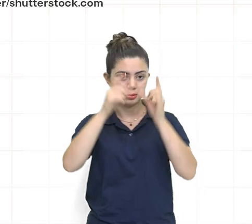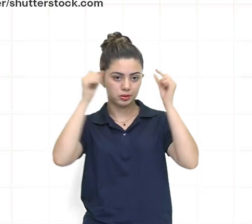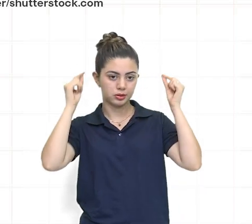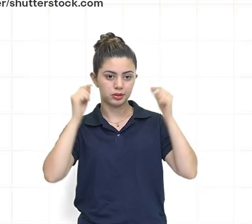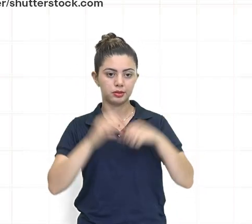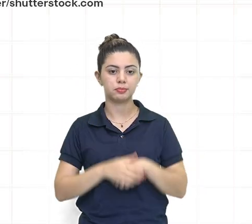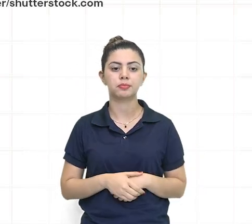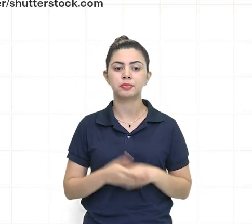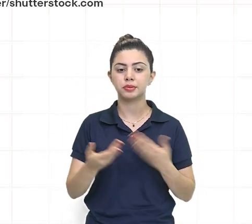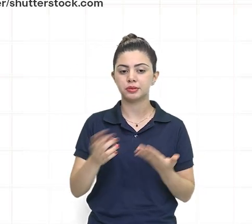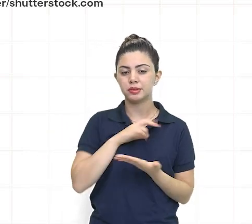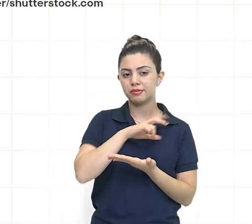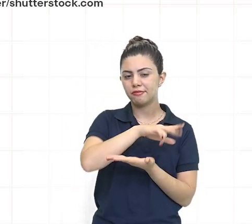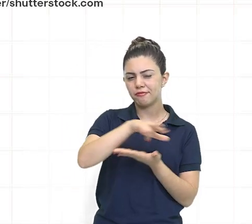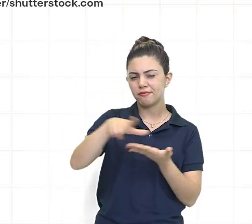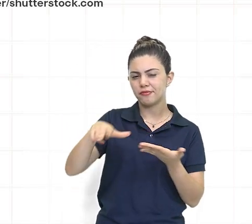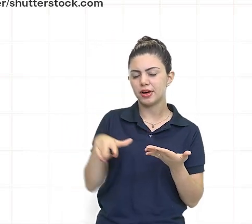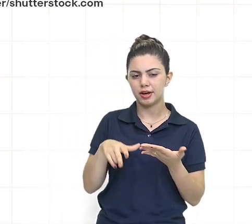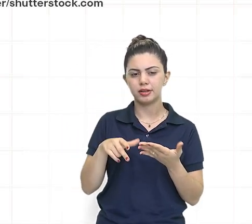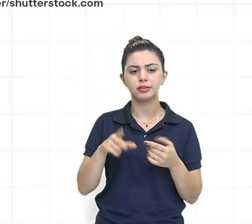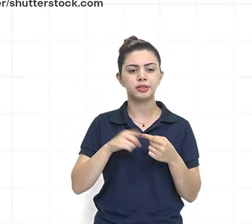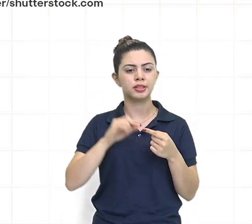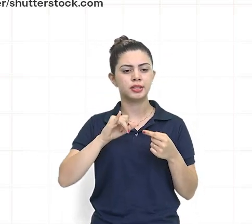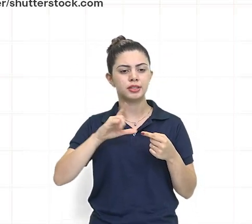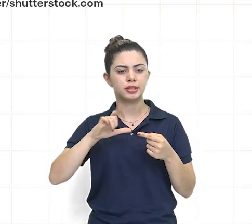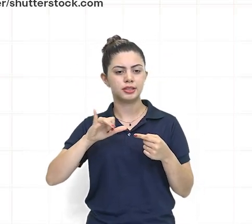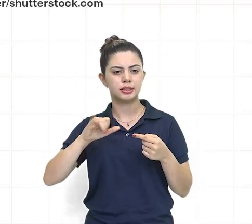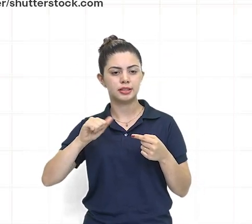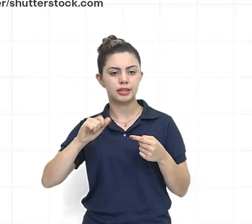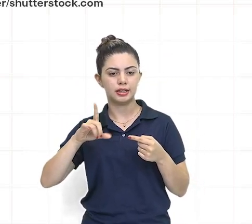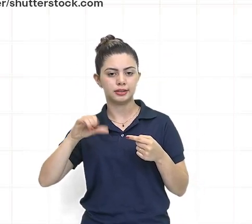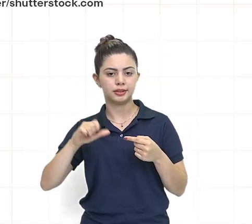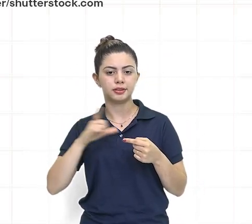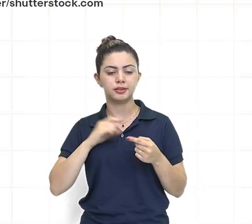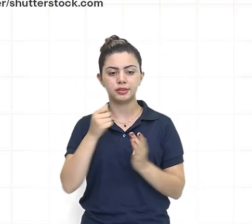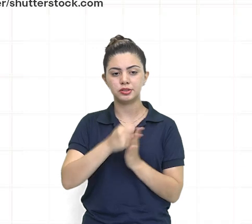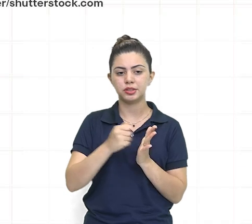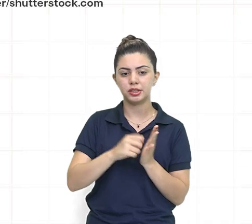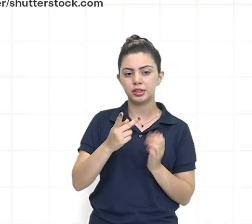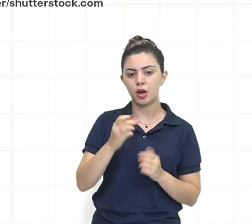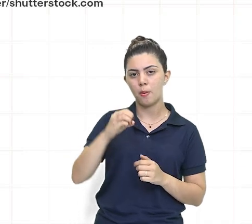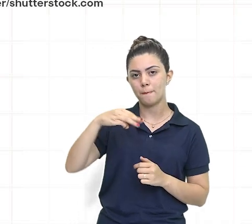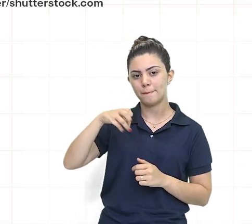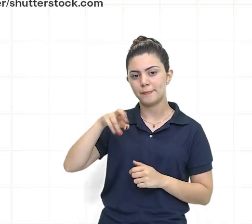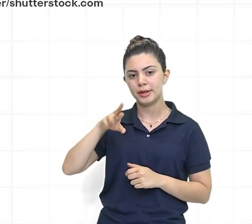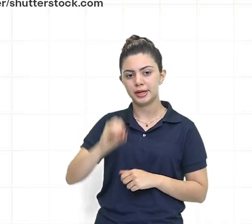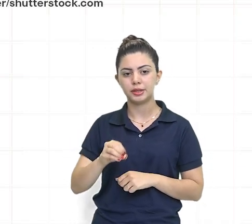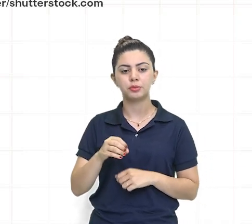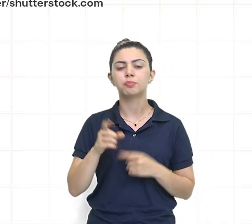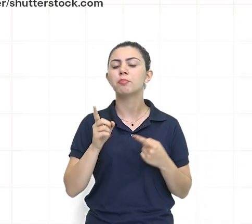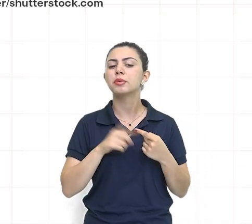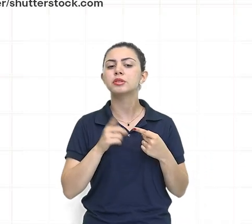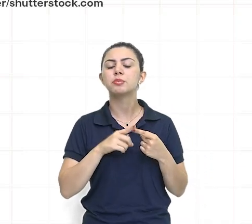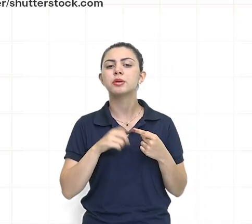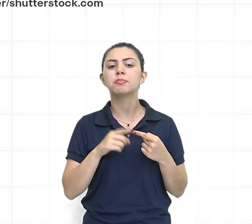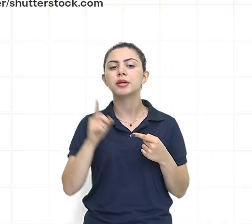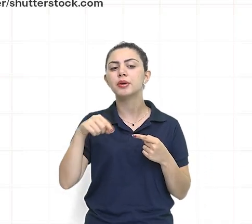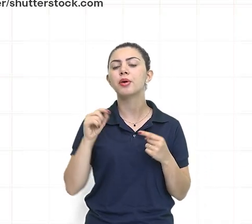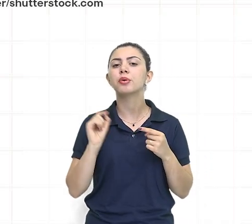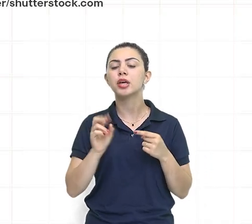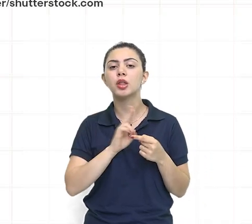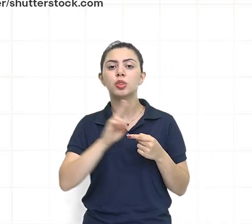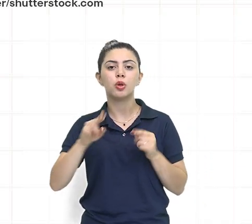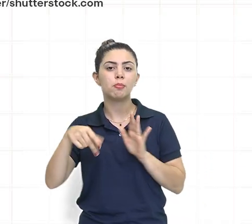aí obras gregas. A gente tem a Ilíada, que é, então, escrita por Homero, que, na verdade, Ilíada, né, era o nome, então,